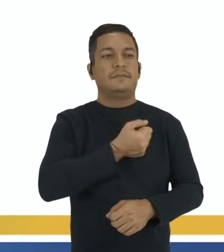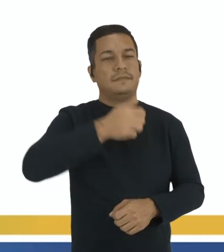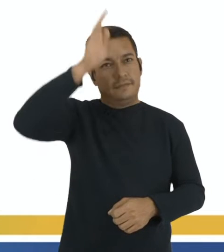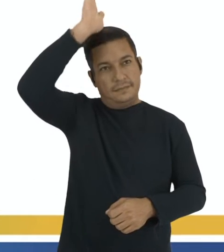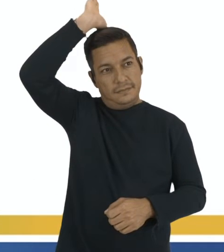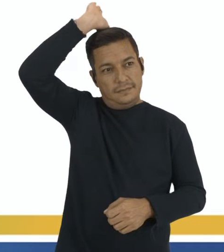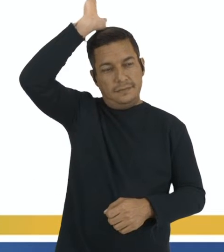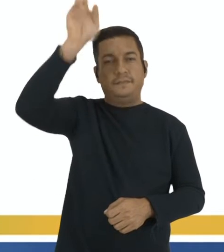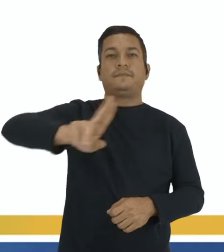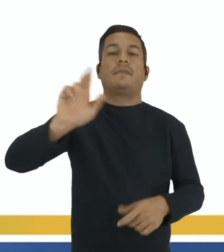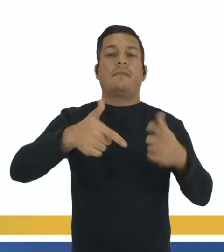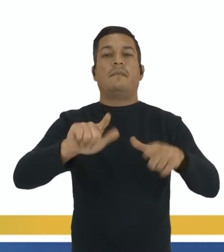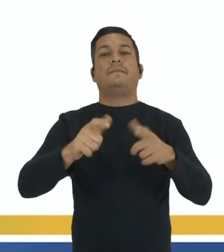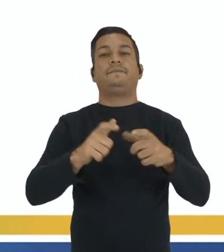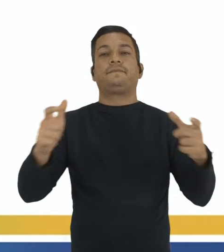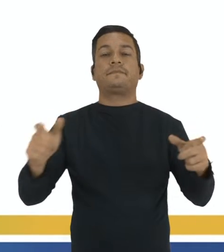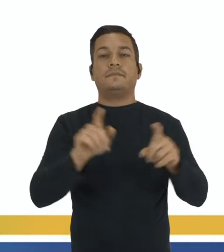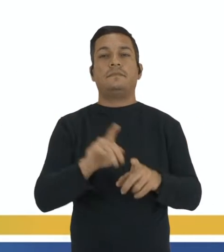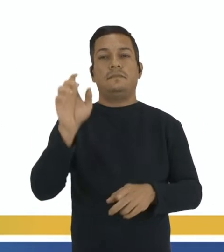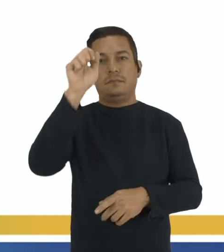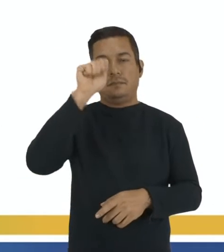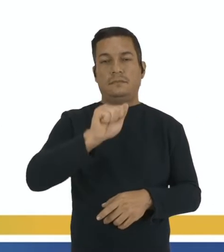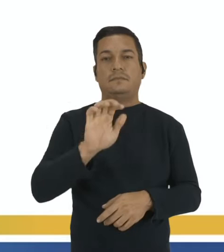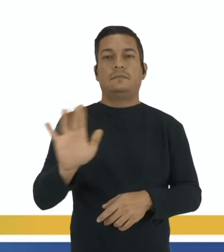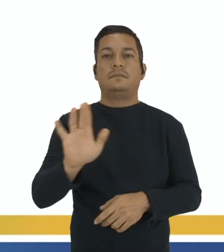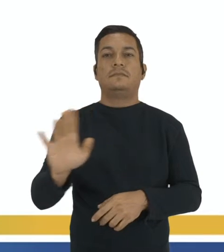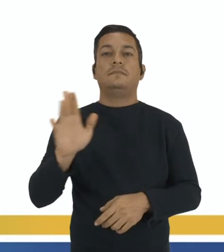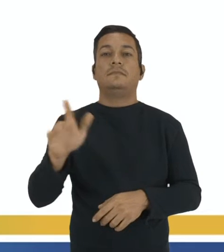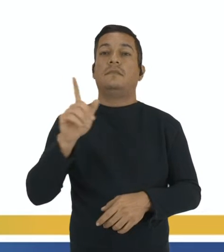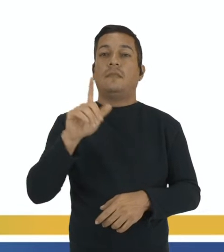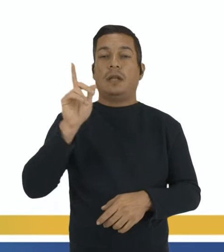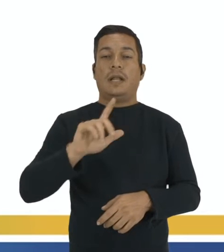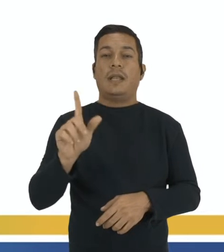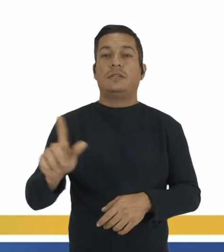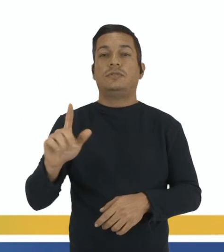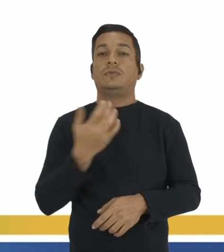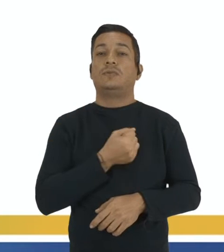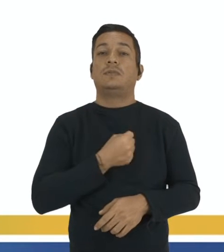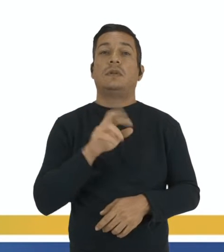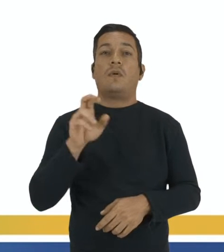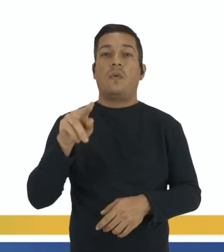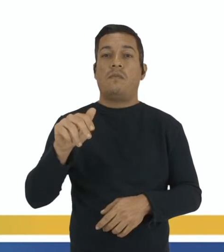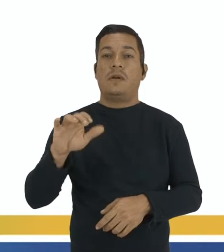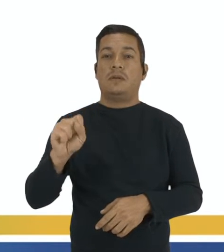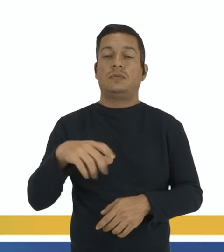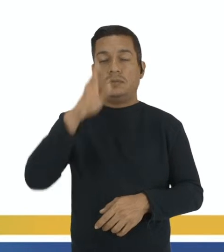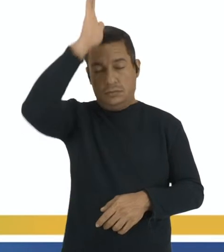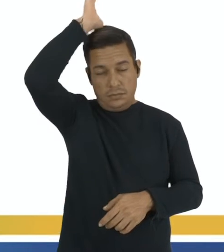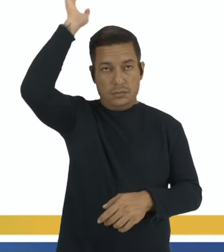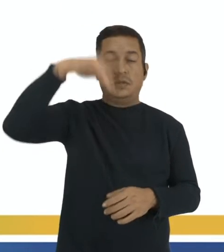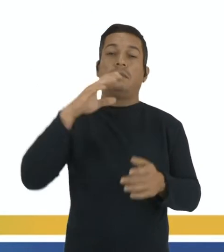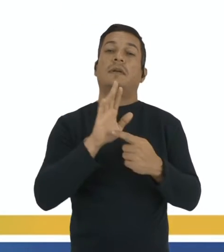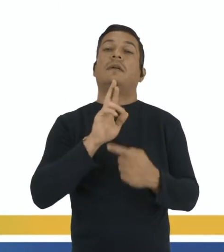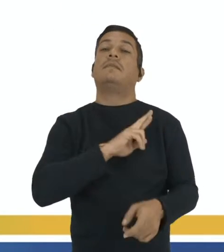usava letras maiúsculas do alfabeto latino para atribuir valores. Os numerais romanos são utilizados para representar capítulos